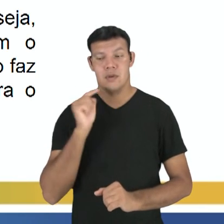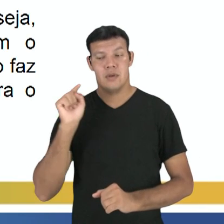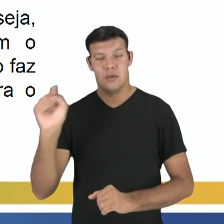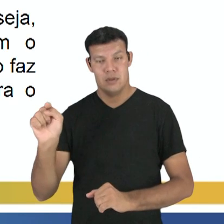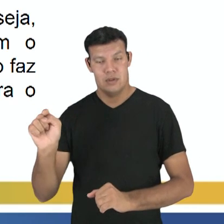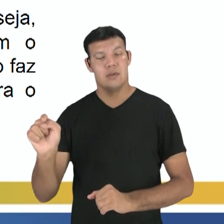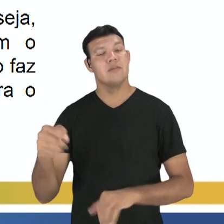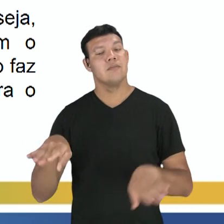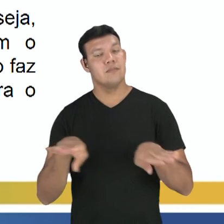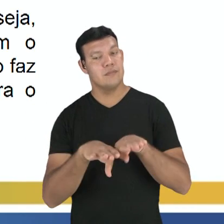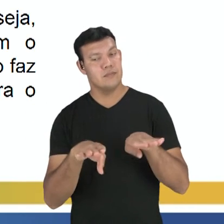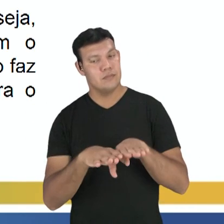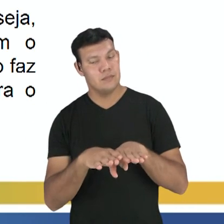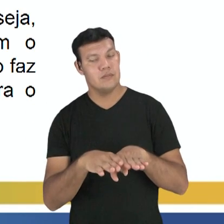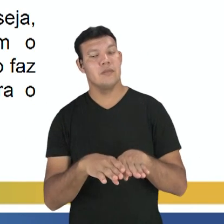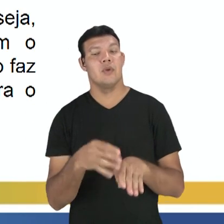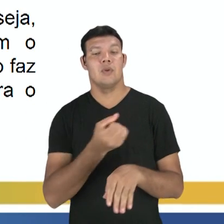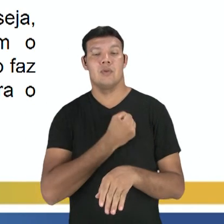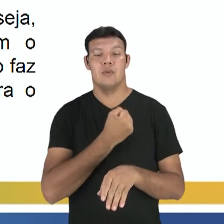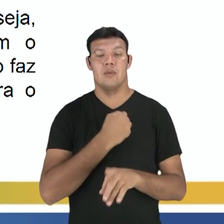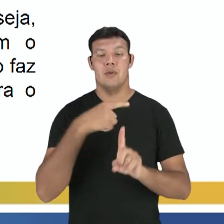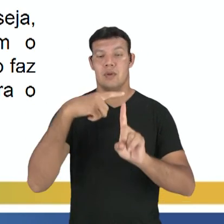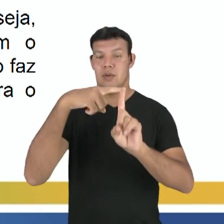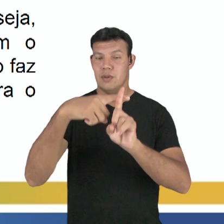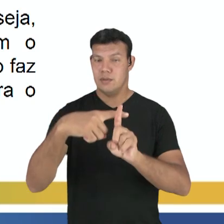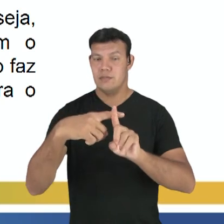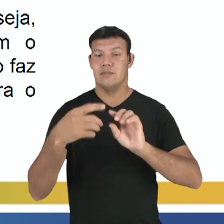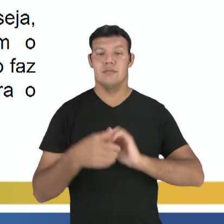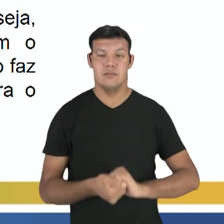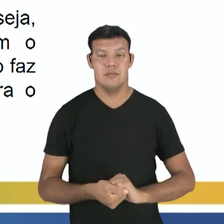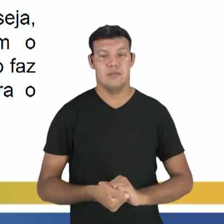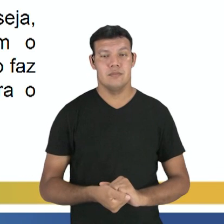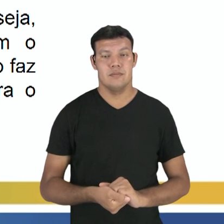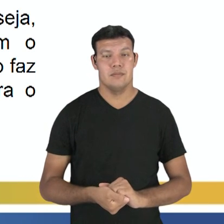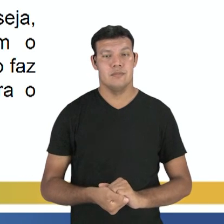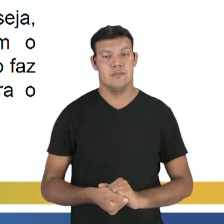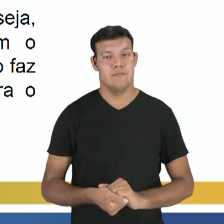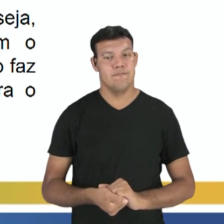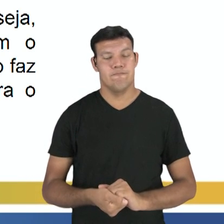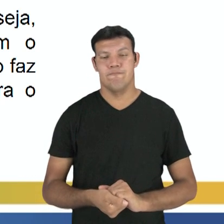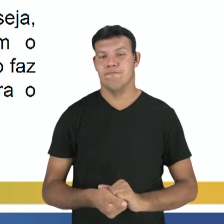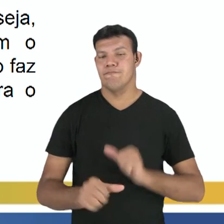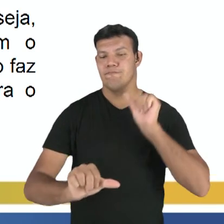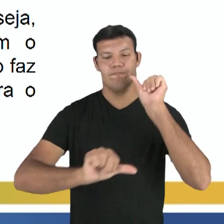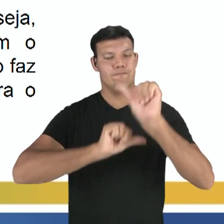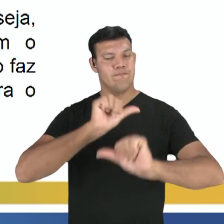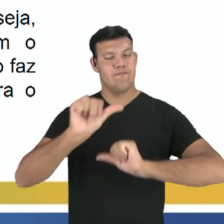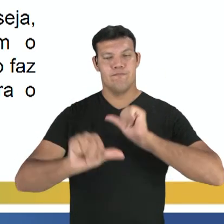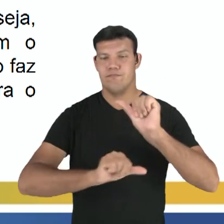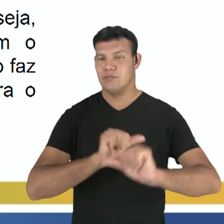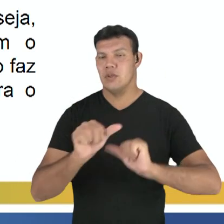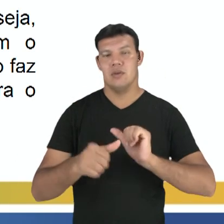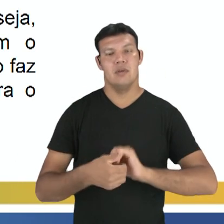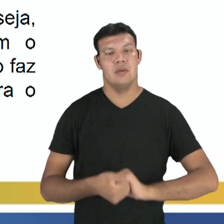um número positivo, o que não altera o contradomínio.